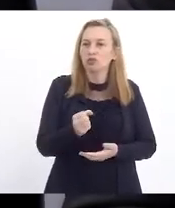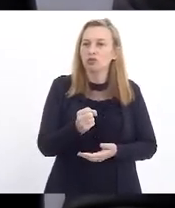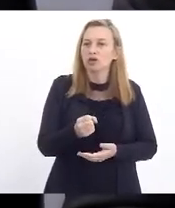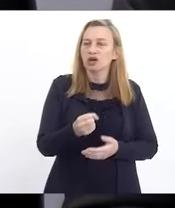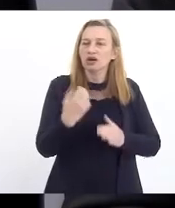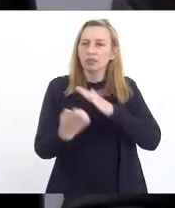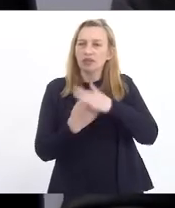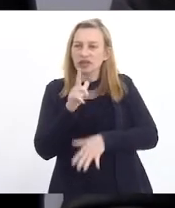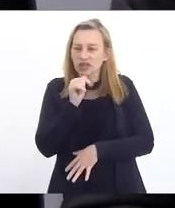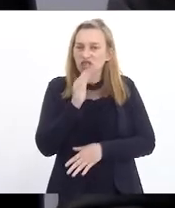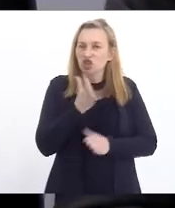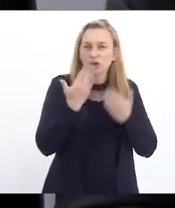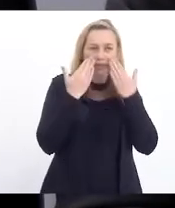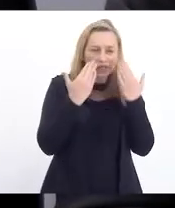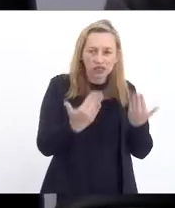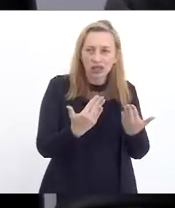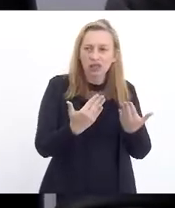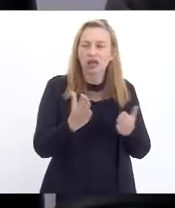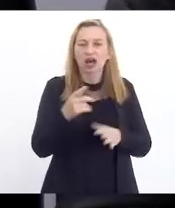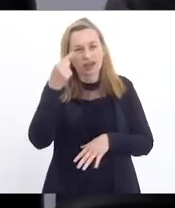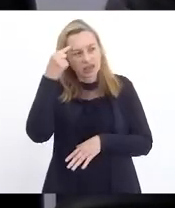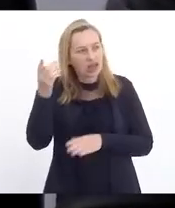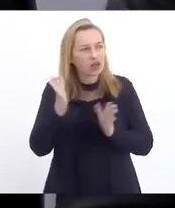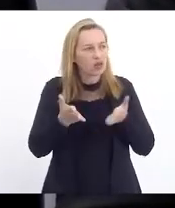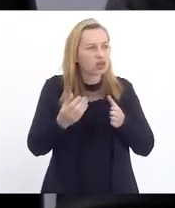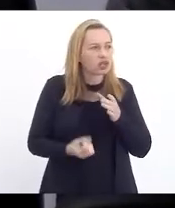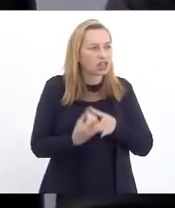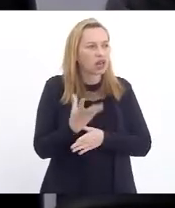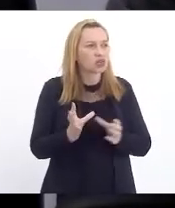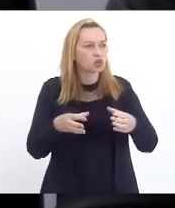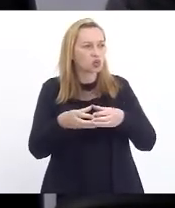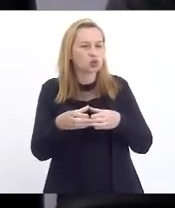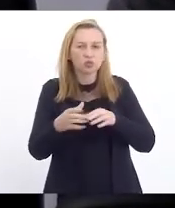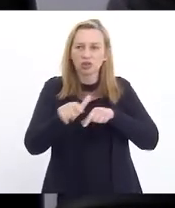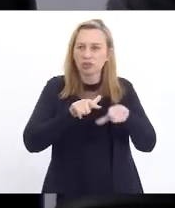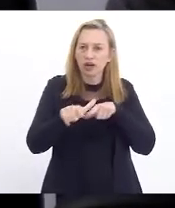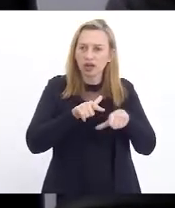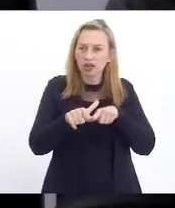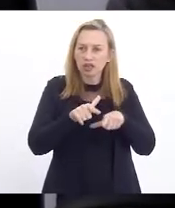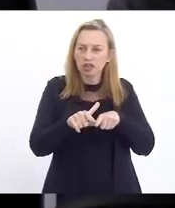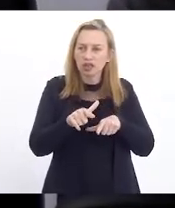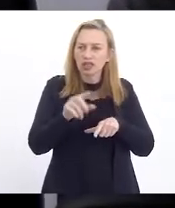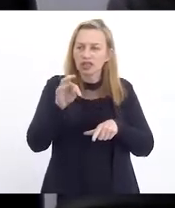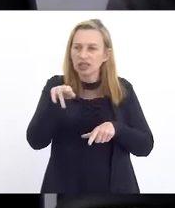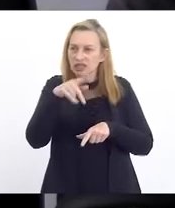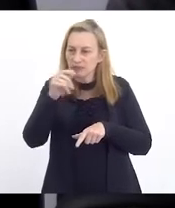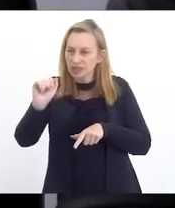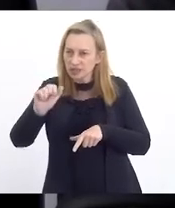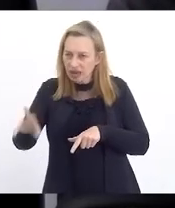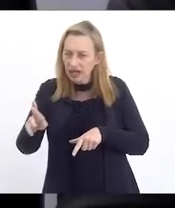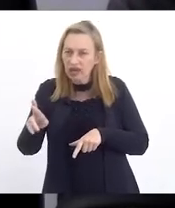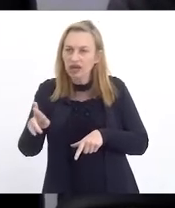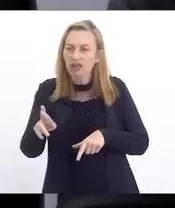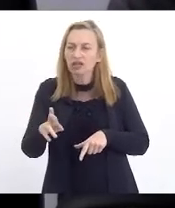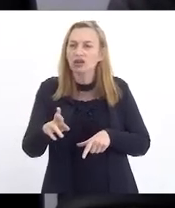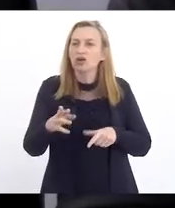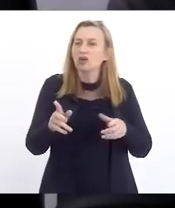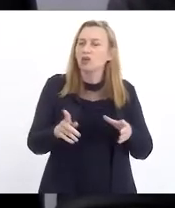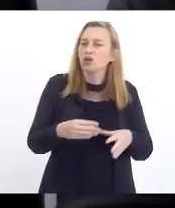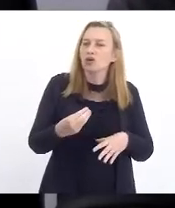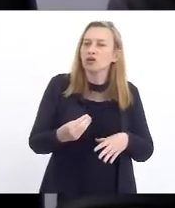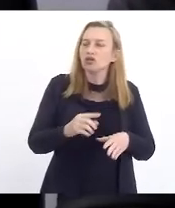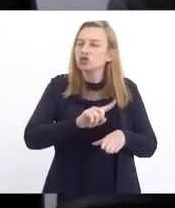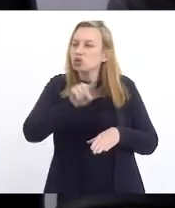foi apresentada. A ideia agora é que seja criado um grupo de trabalho interdisciplinar, né, com a participação